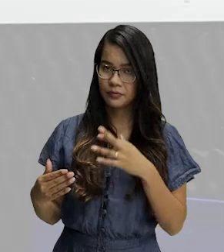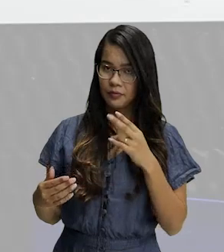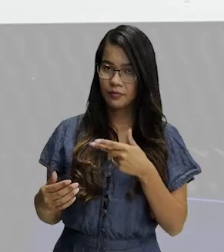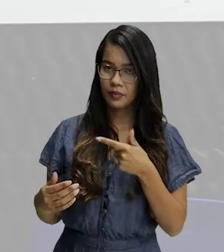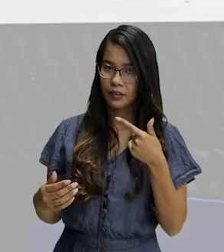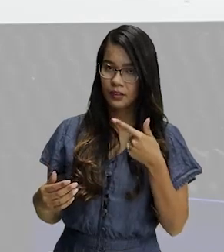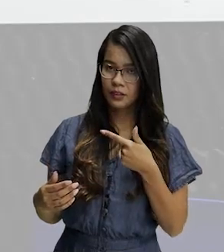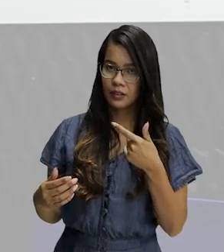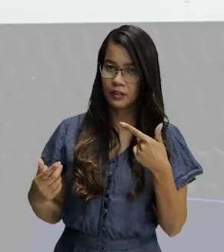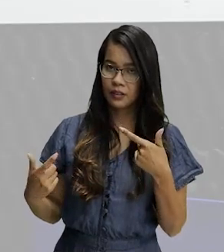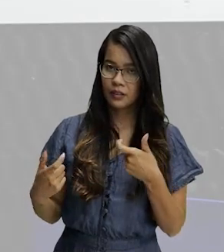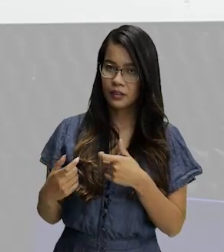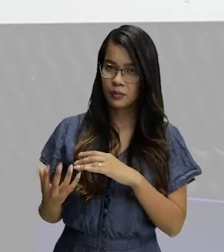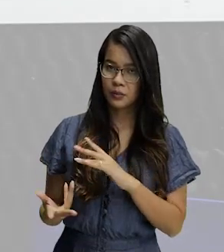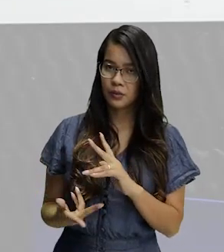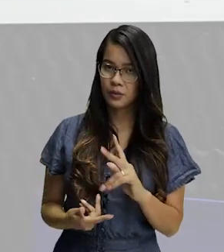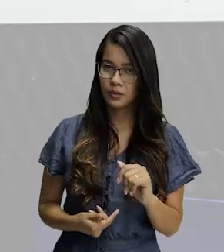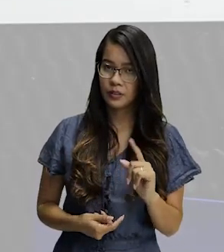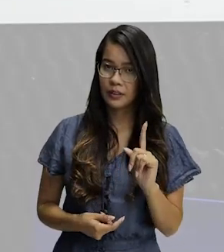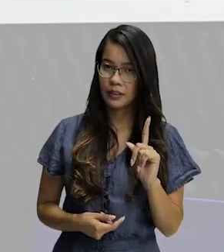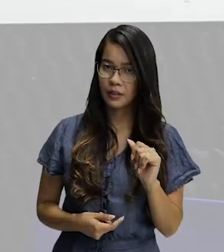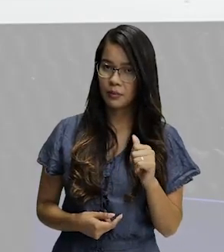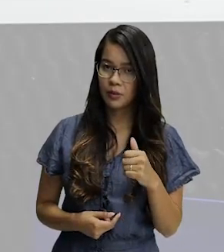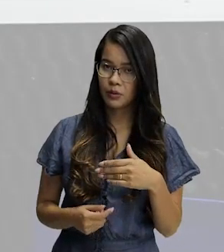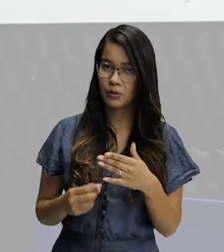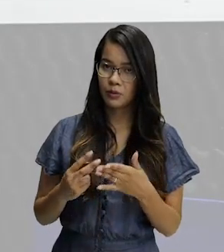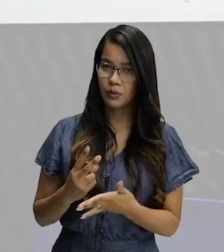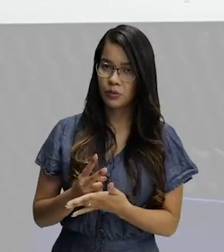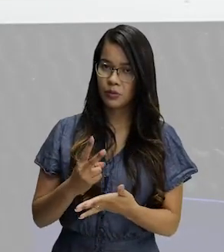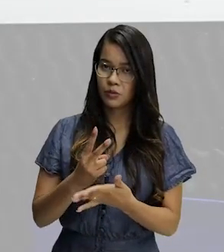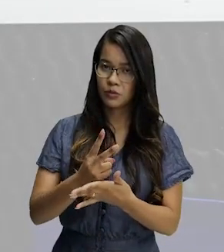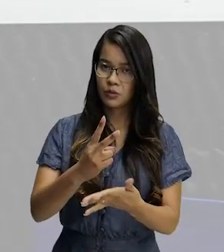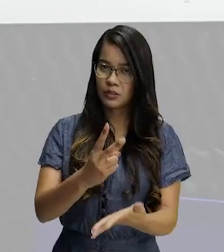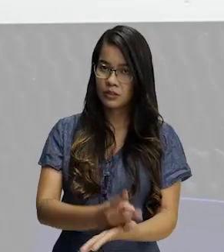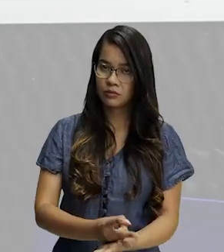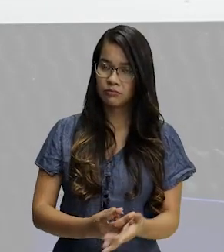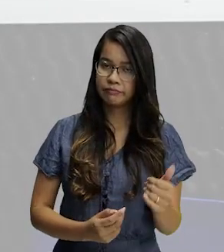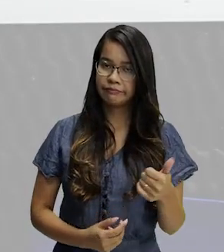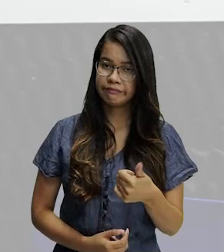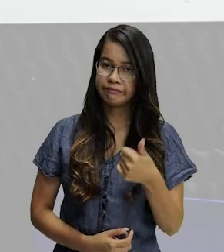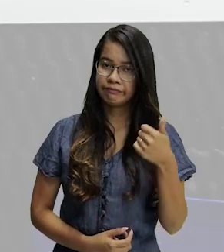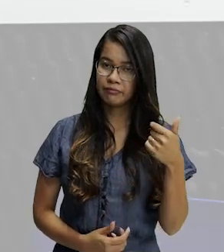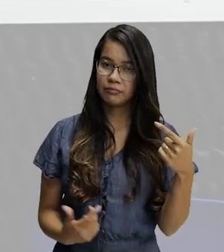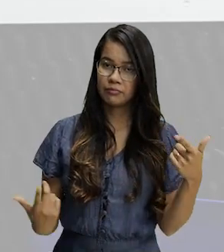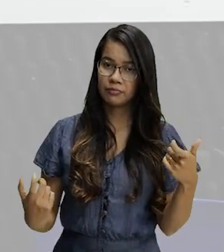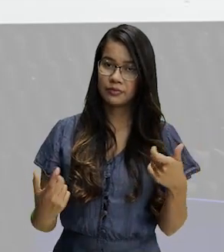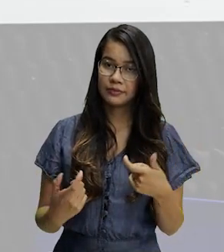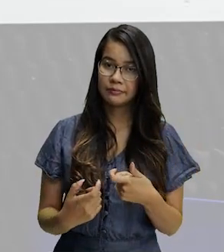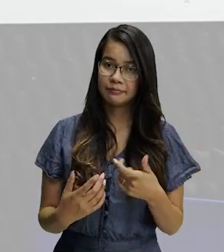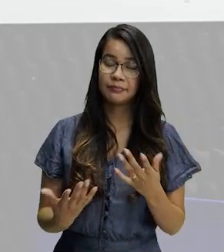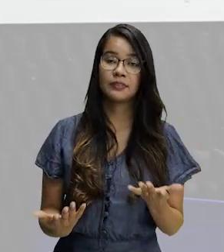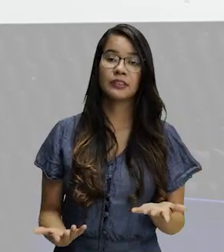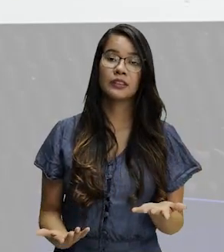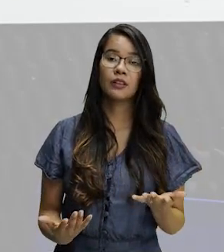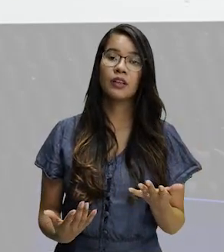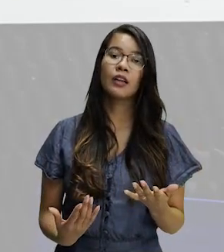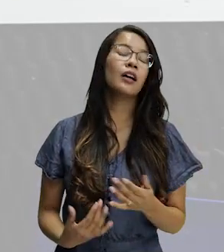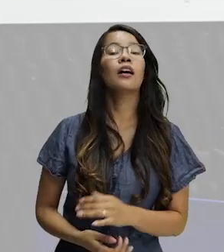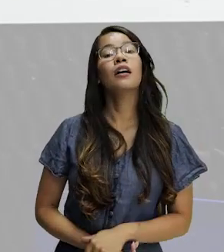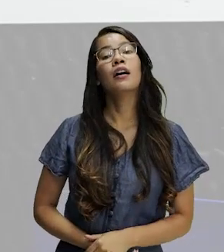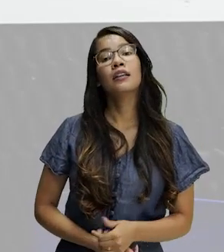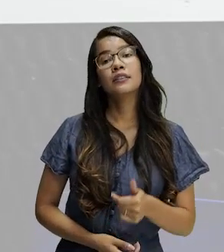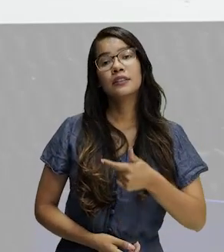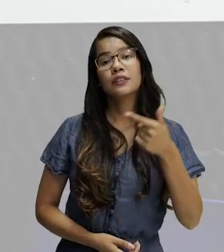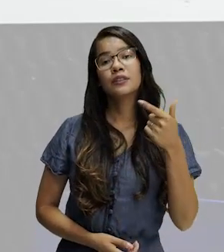Mundial, é uma continuação da Primeira Guerra. Olha só, a Segunda